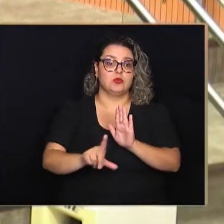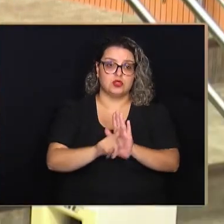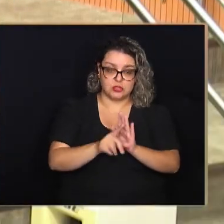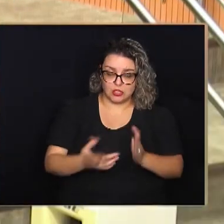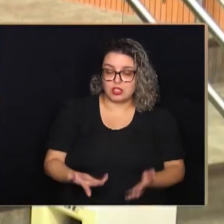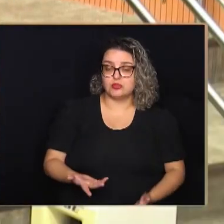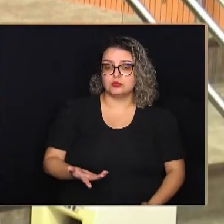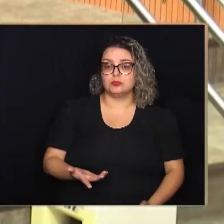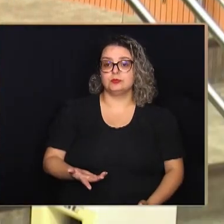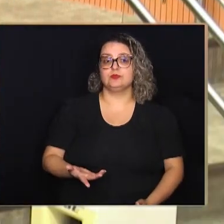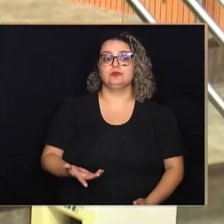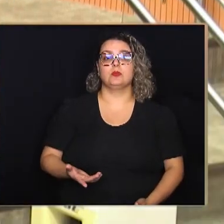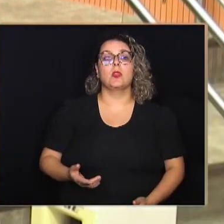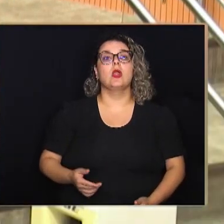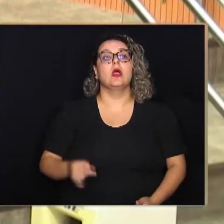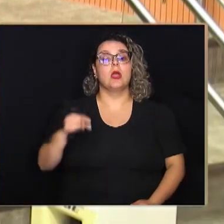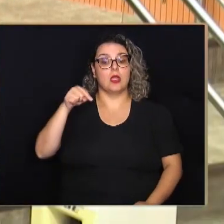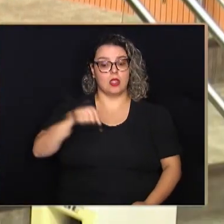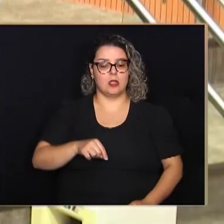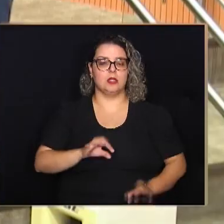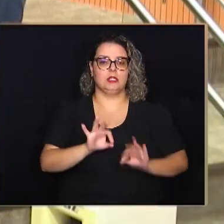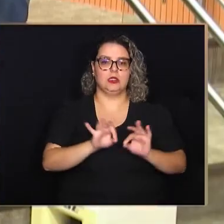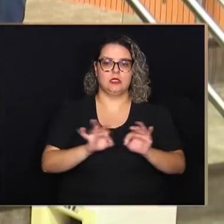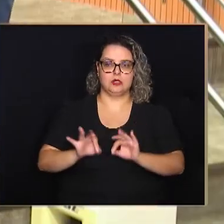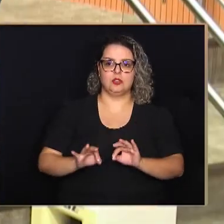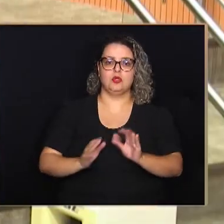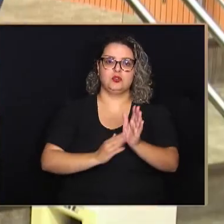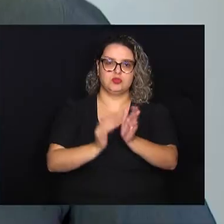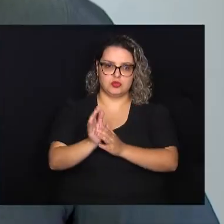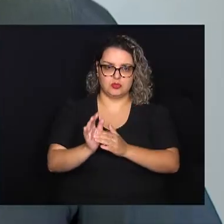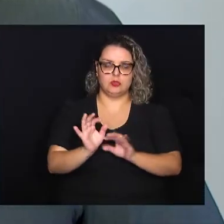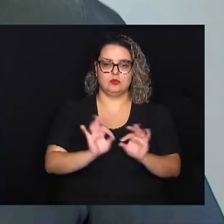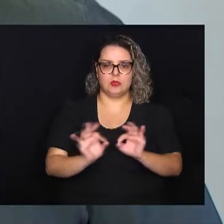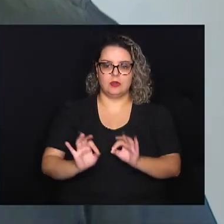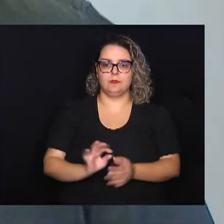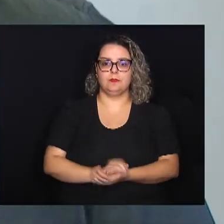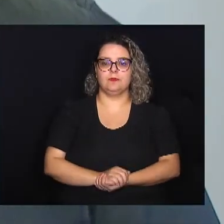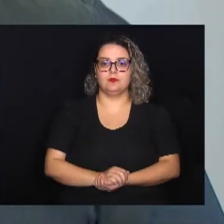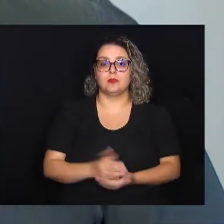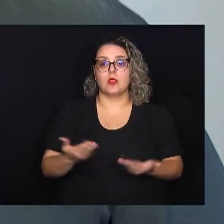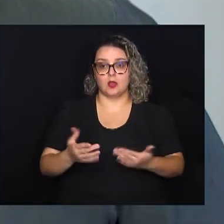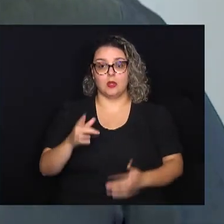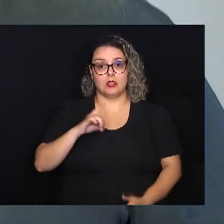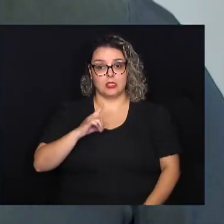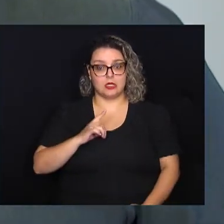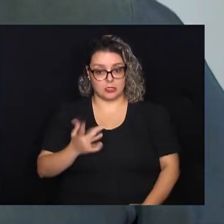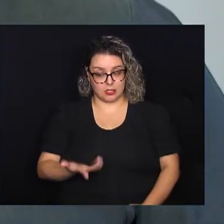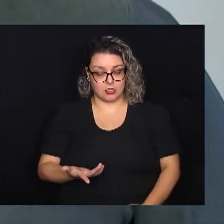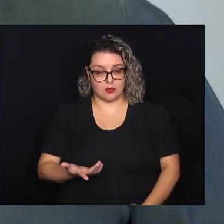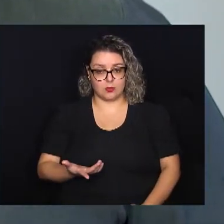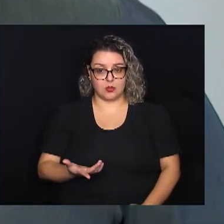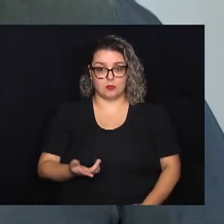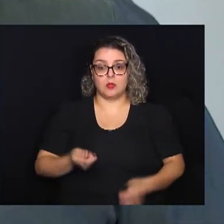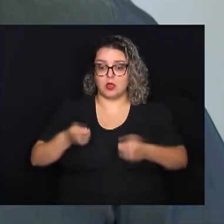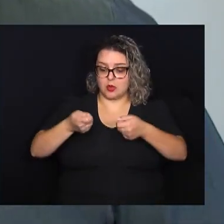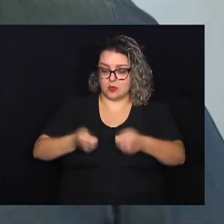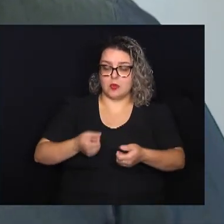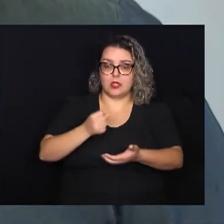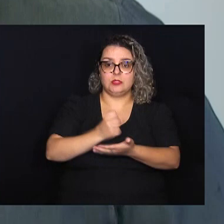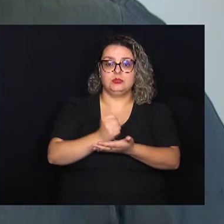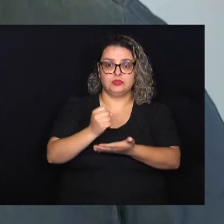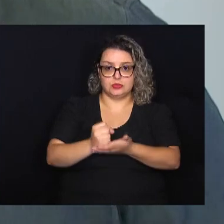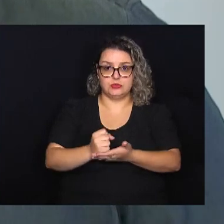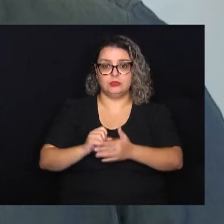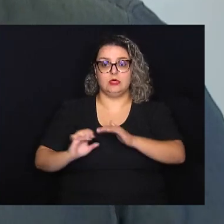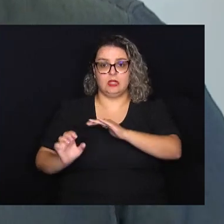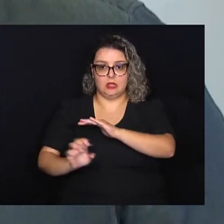legislativo campineiro deve preparar a realização do concurso público agora nós teremos a consolidação da contratação da